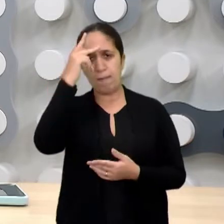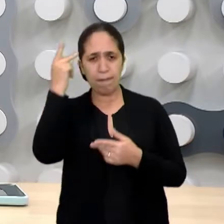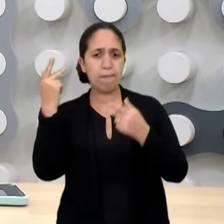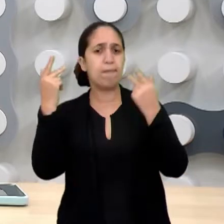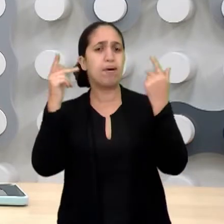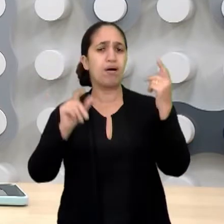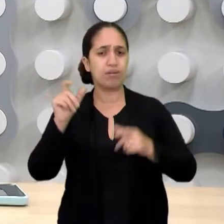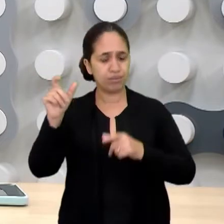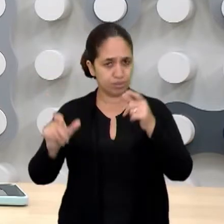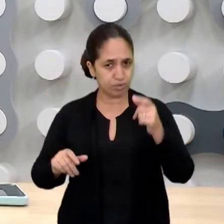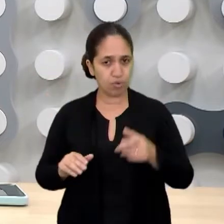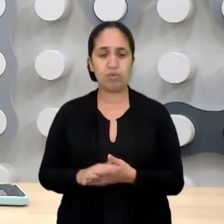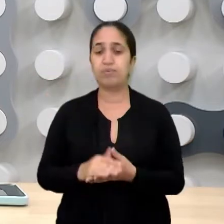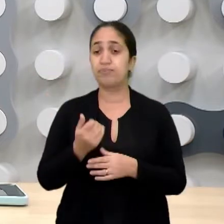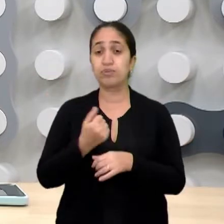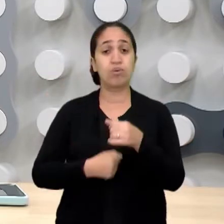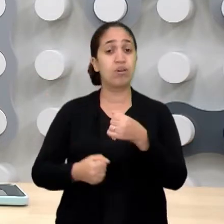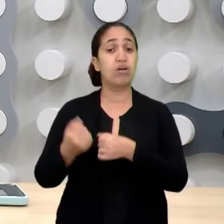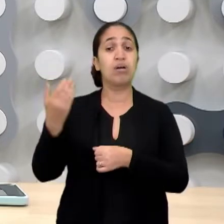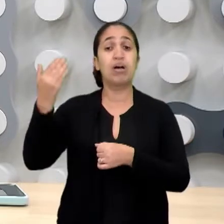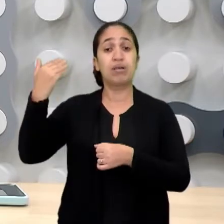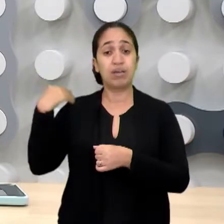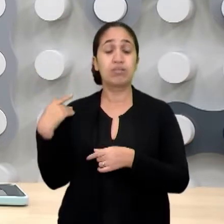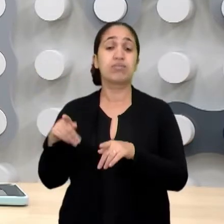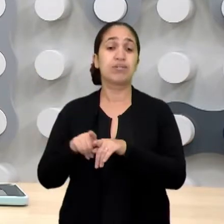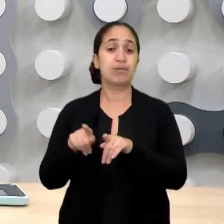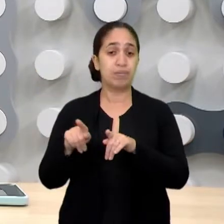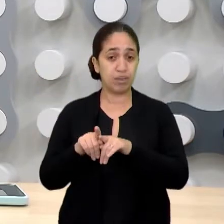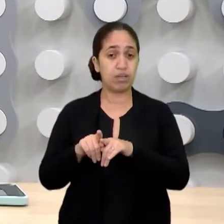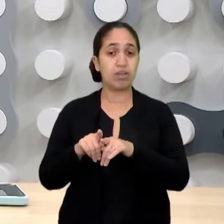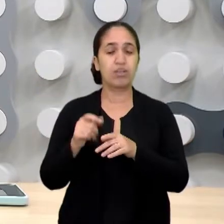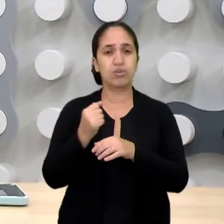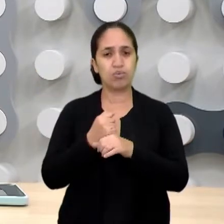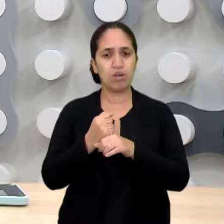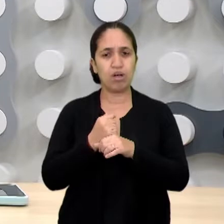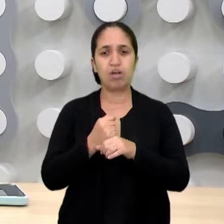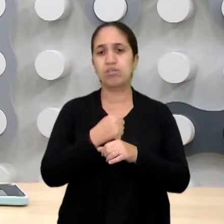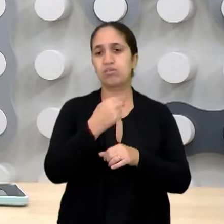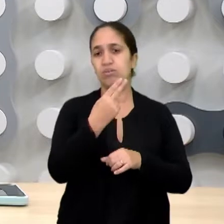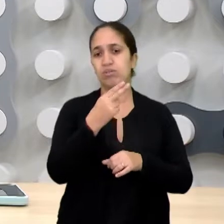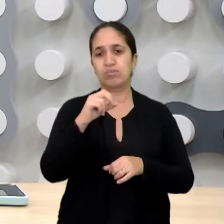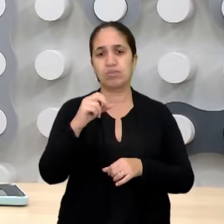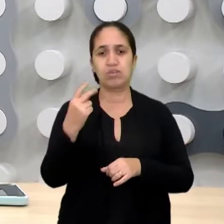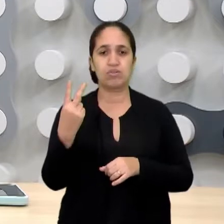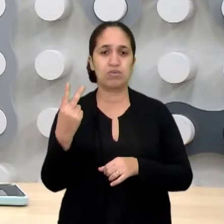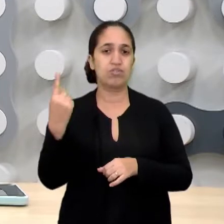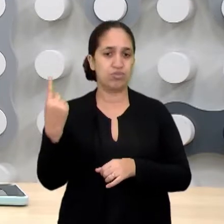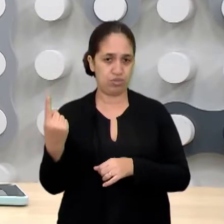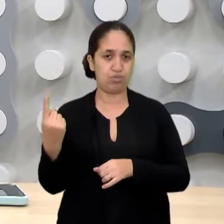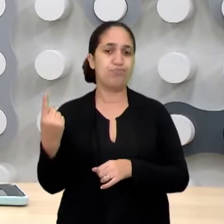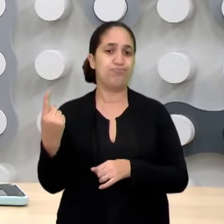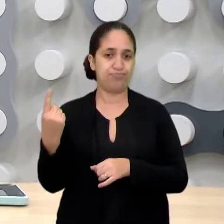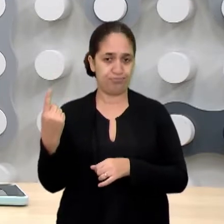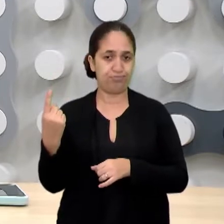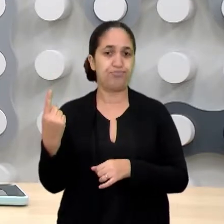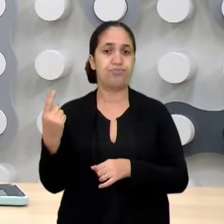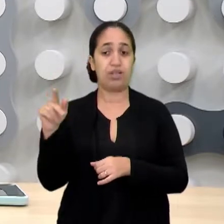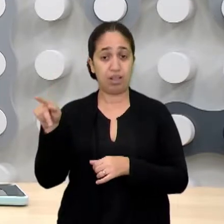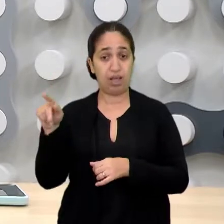teve também, né, um outro terremoto no Haiti, né? Em 2021, né, na mesma magnitude, em torno aí